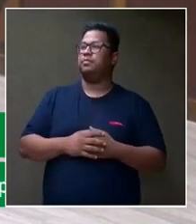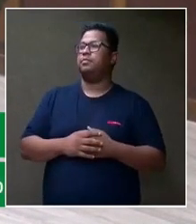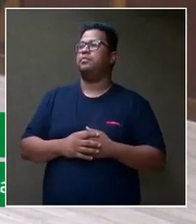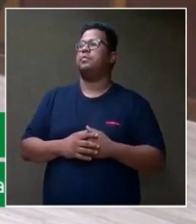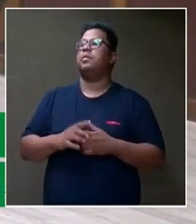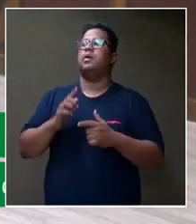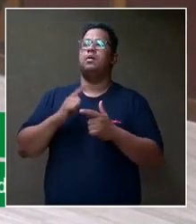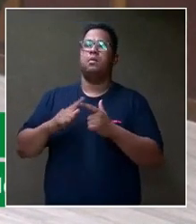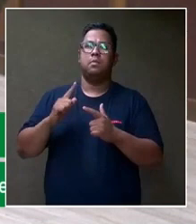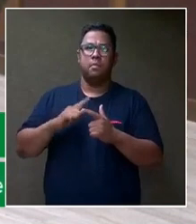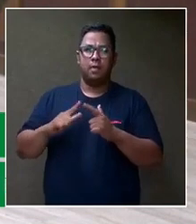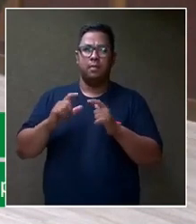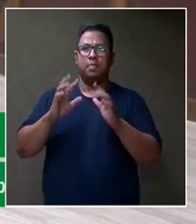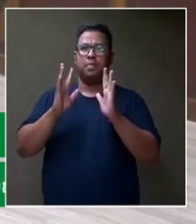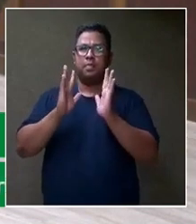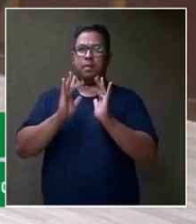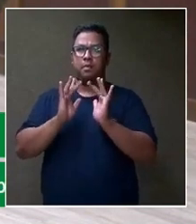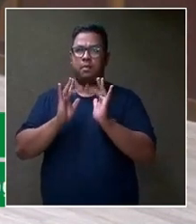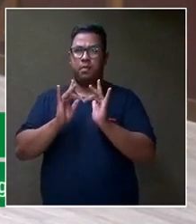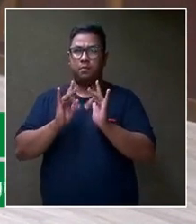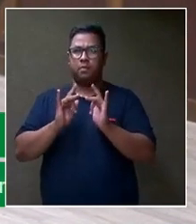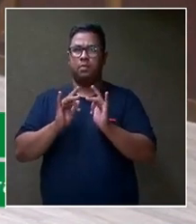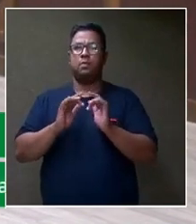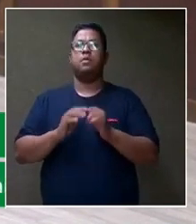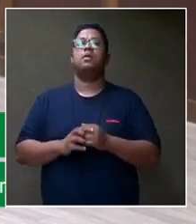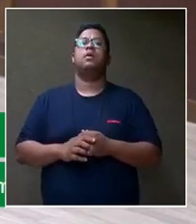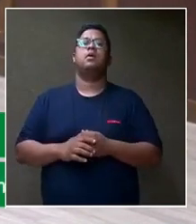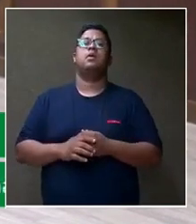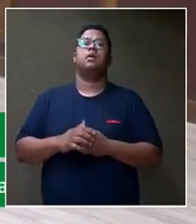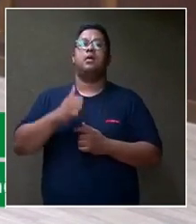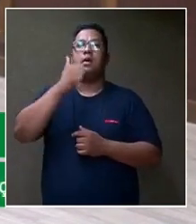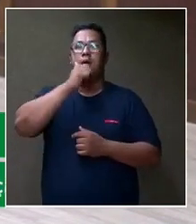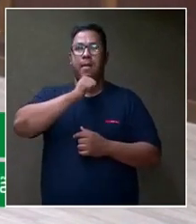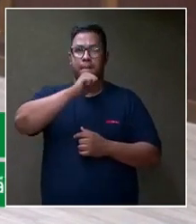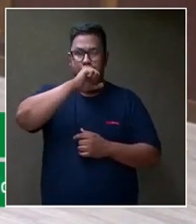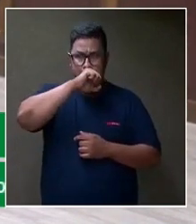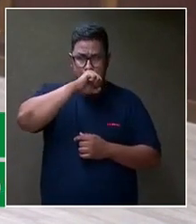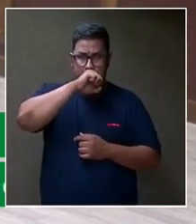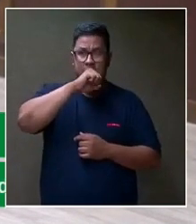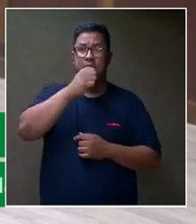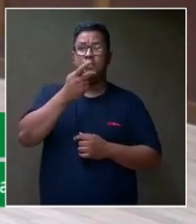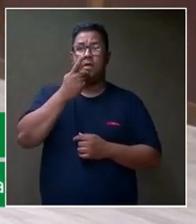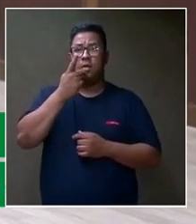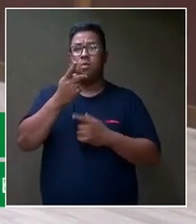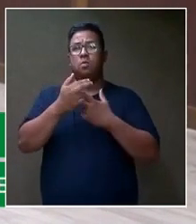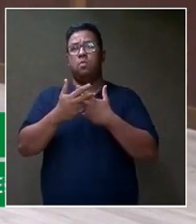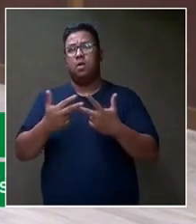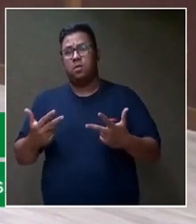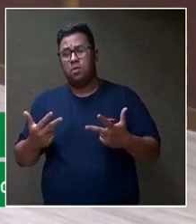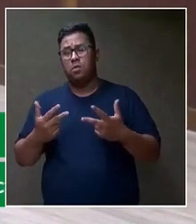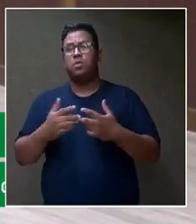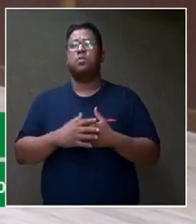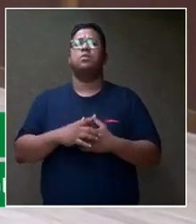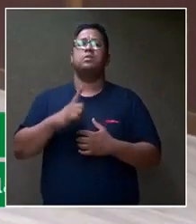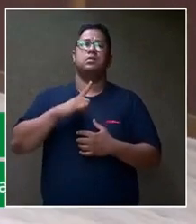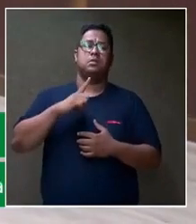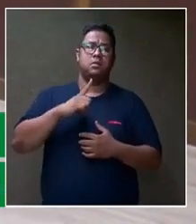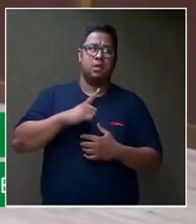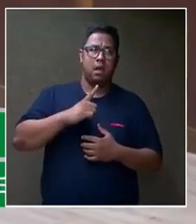crise o relacionamento entre eles... E a mãe dela falou alguma coisa sobre armas,